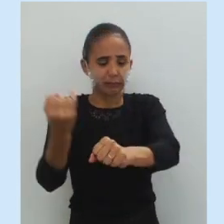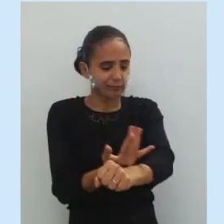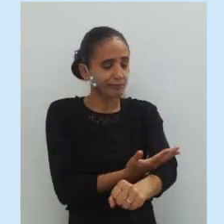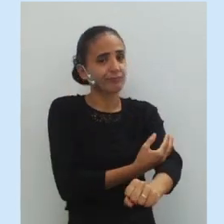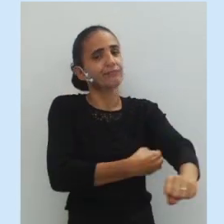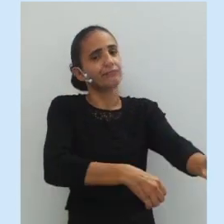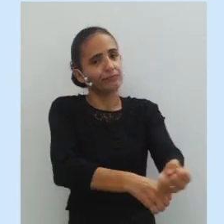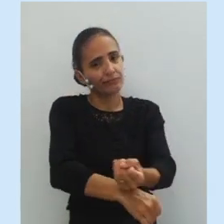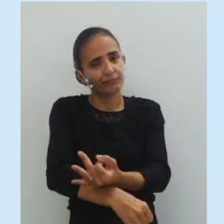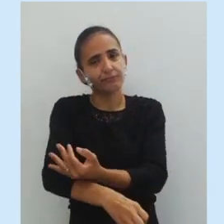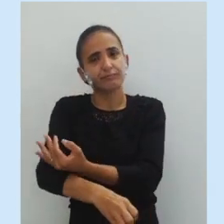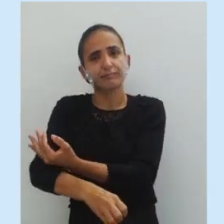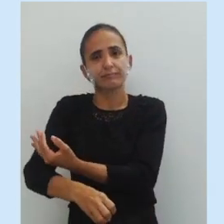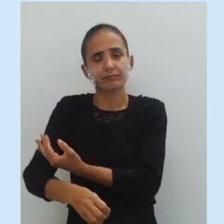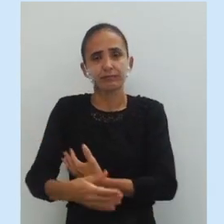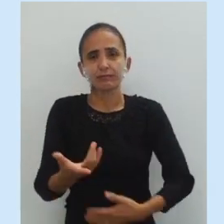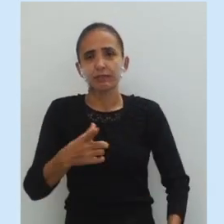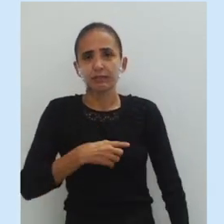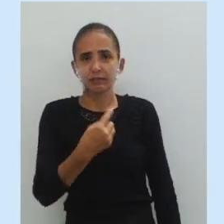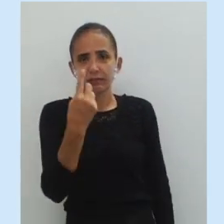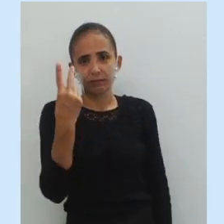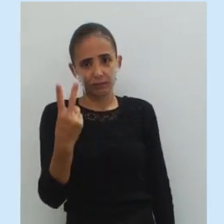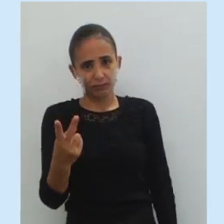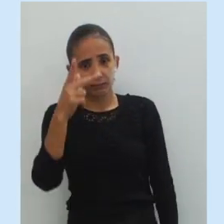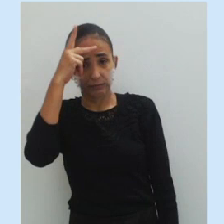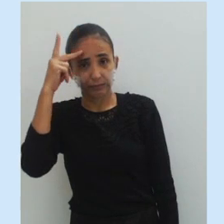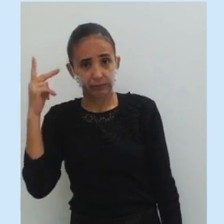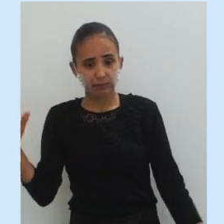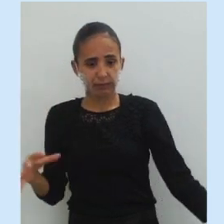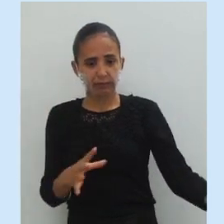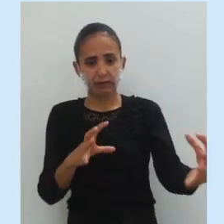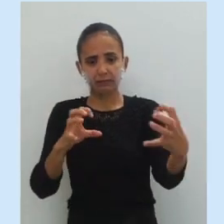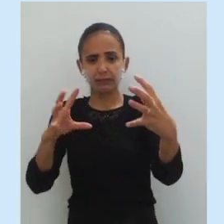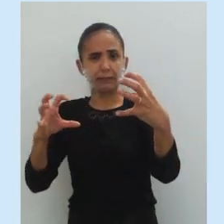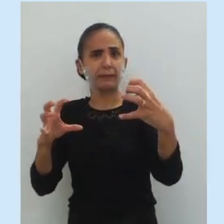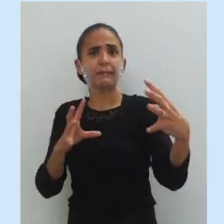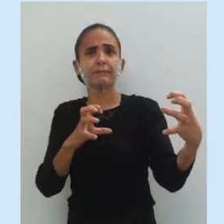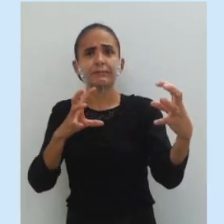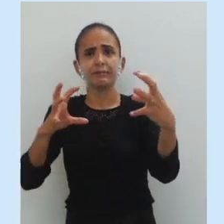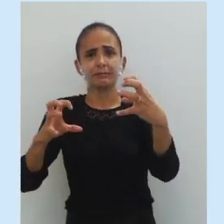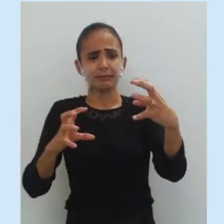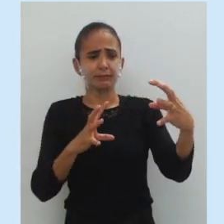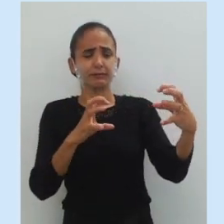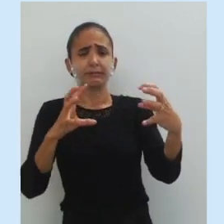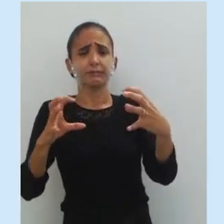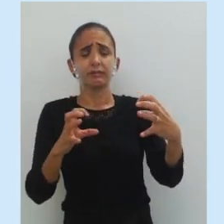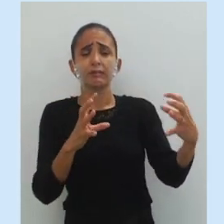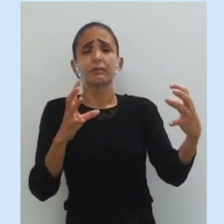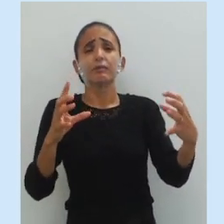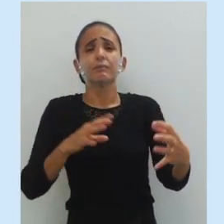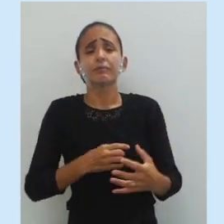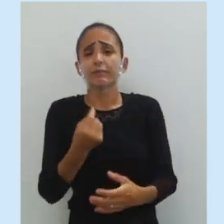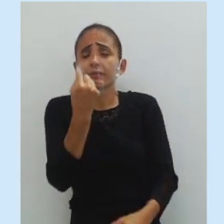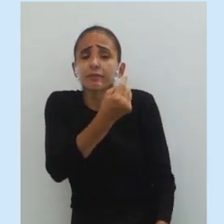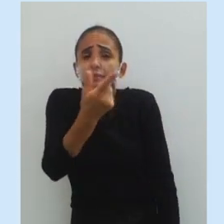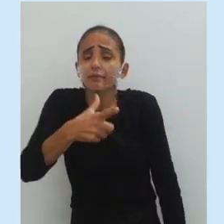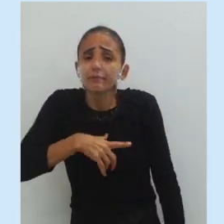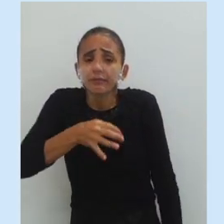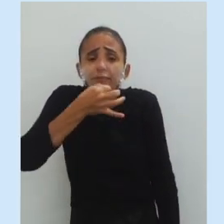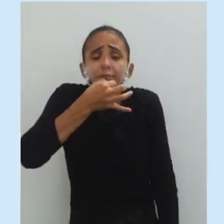emocionais. Você vê aí que tem duas pessoas que estão praticamente brigando, né? Porque ela tem ideias que